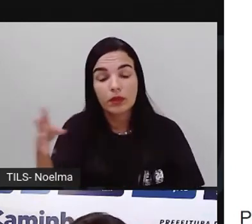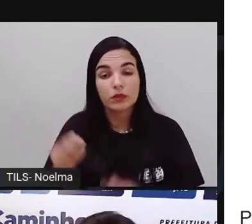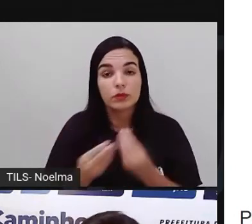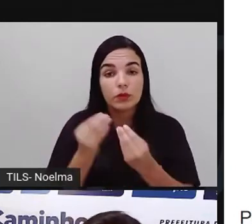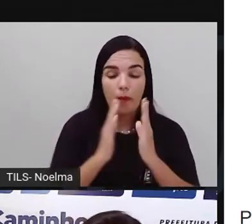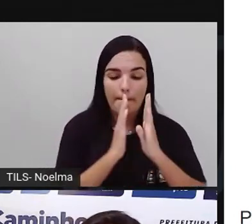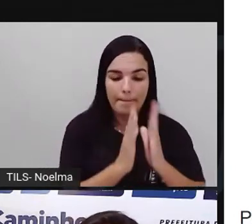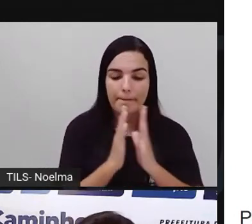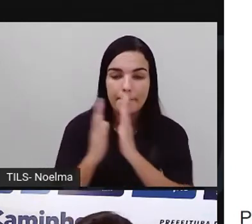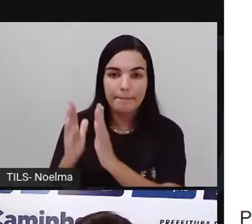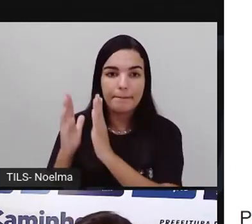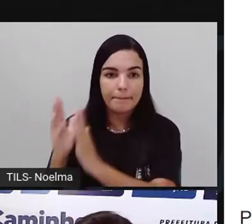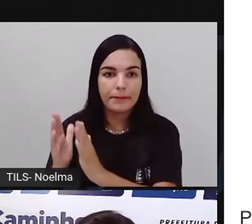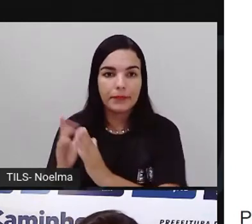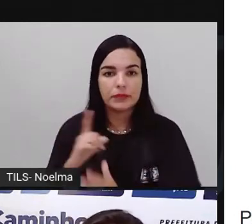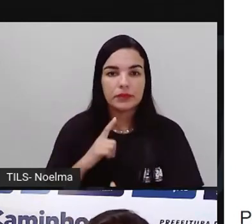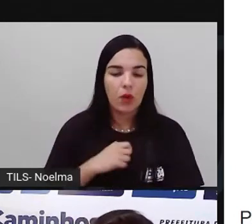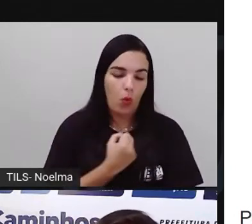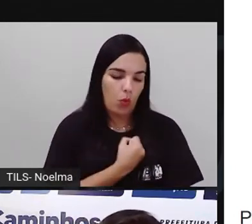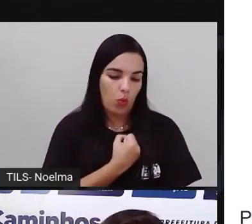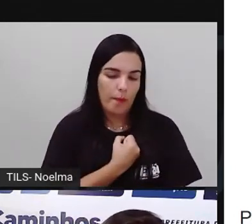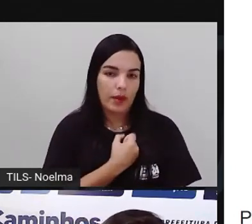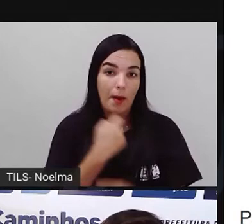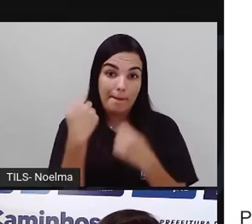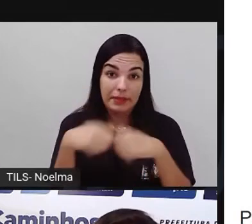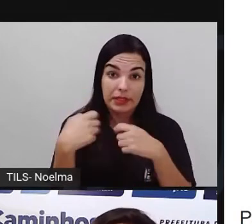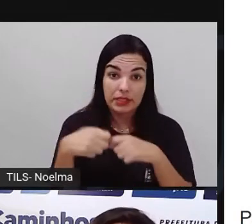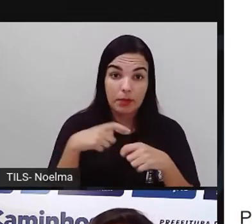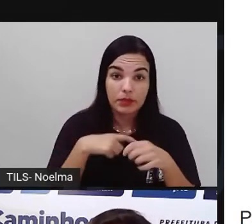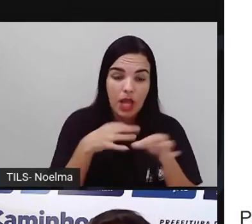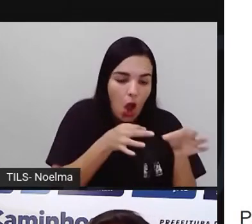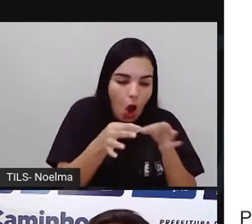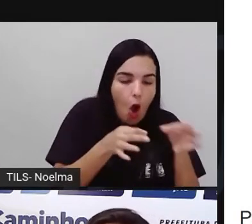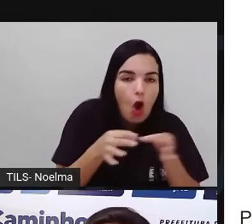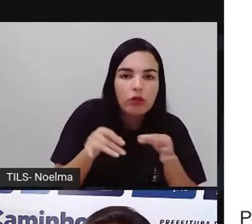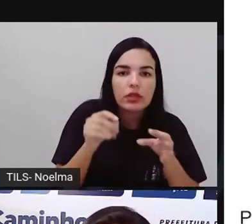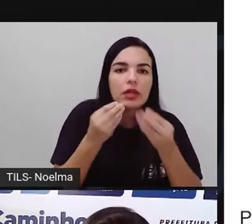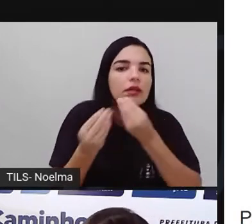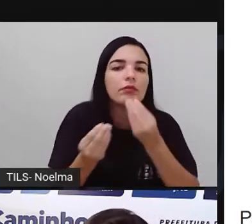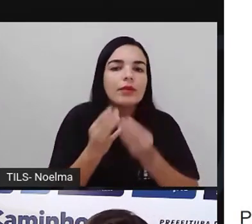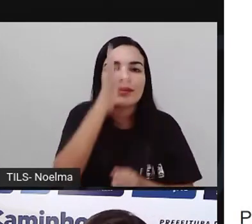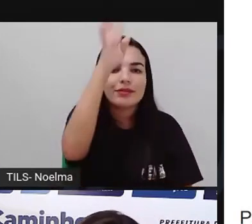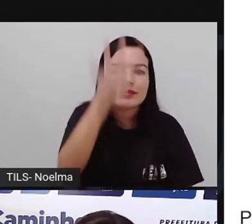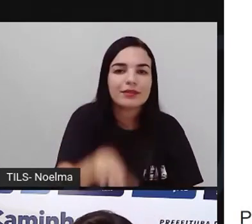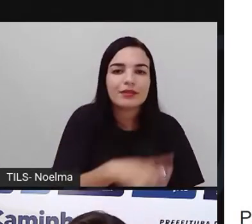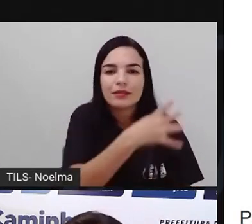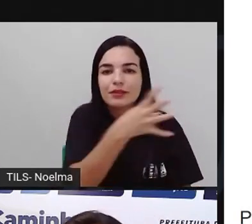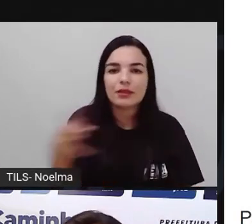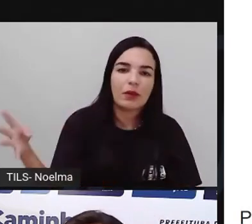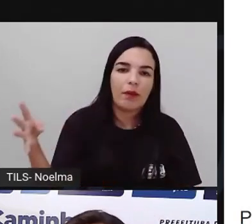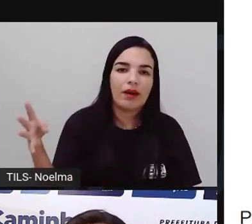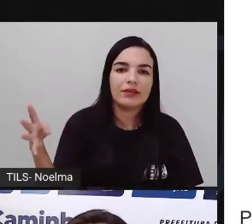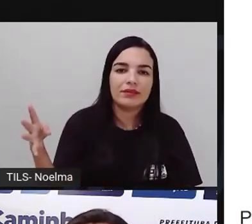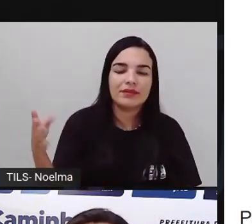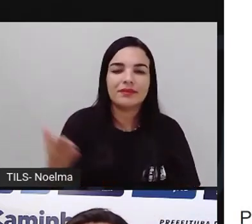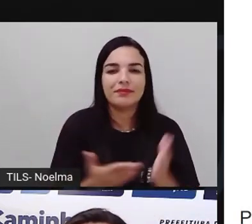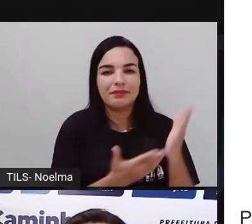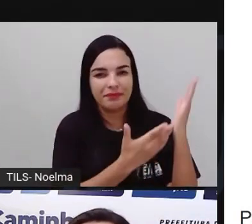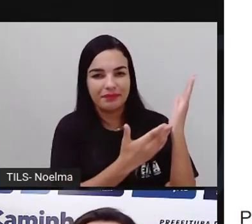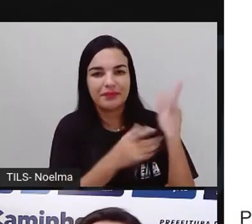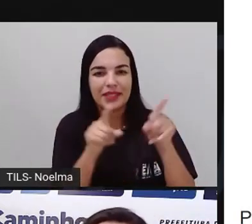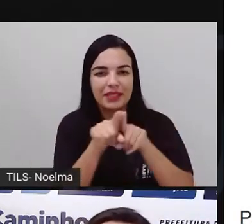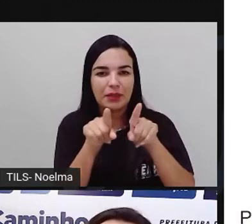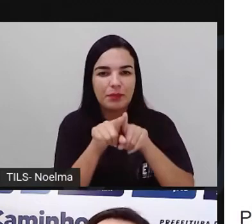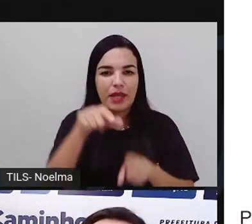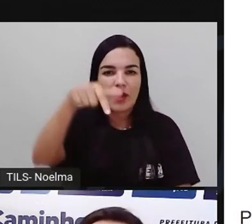de um algarismo, utilizamos as ordens e classes que se encontram no quadro de ordens, que é também chamado de QVL,